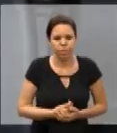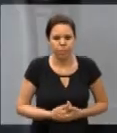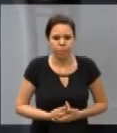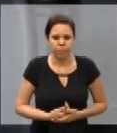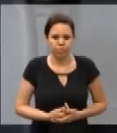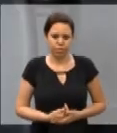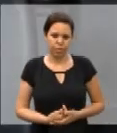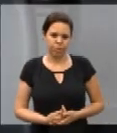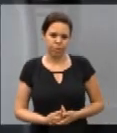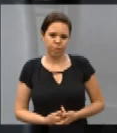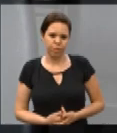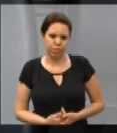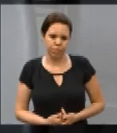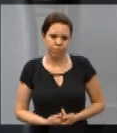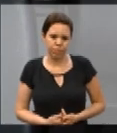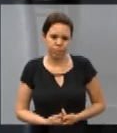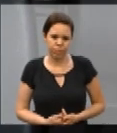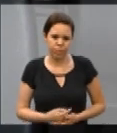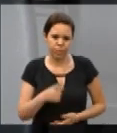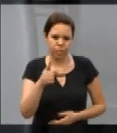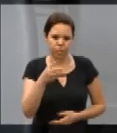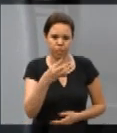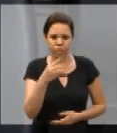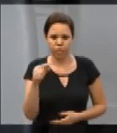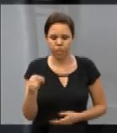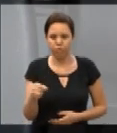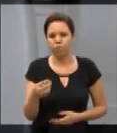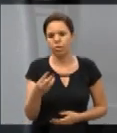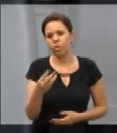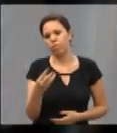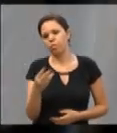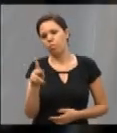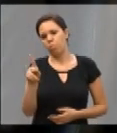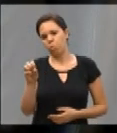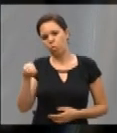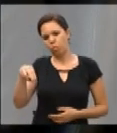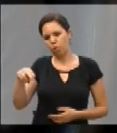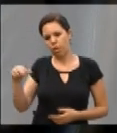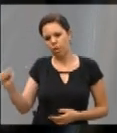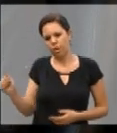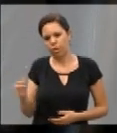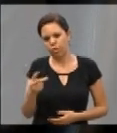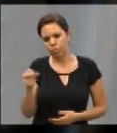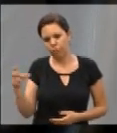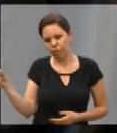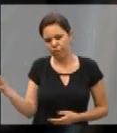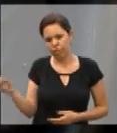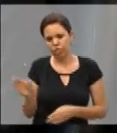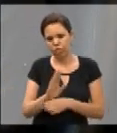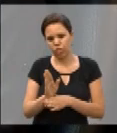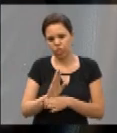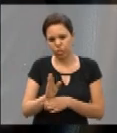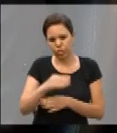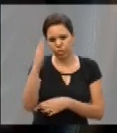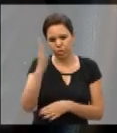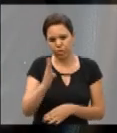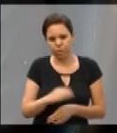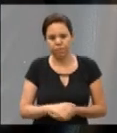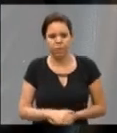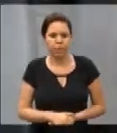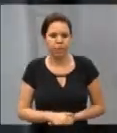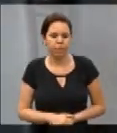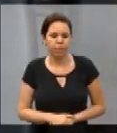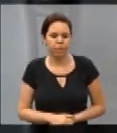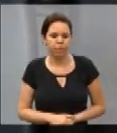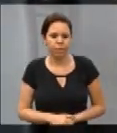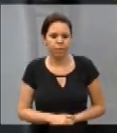Obrigada a você, muito obrigada mesmo. Gente, 32 Pomona 2020. 32 Pomona, hein? Filme de ficção científica brasileiro.